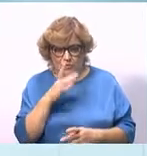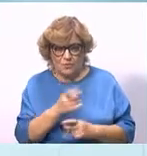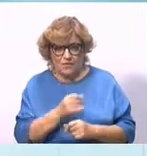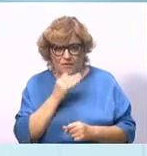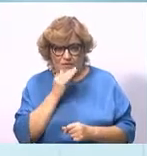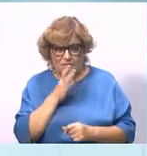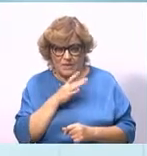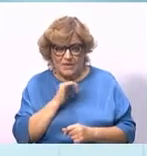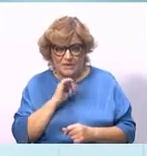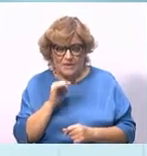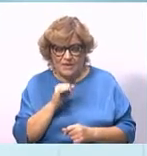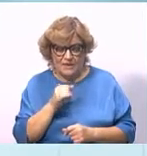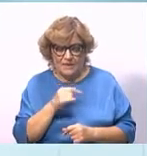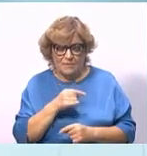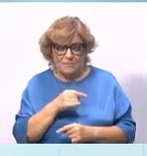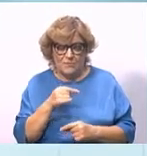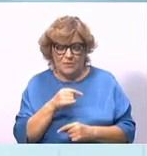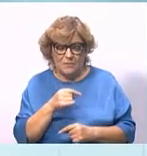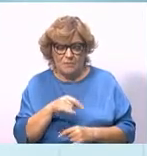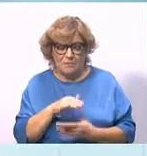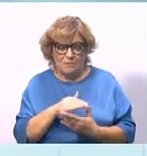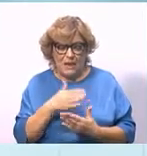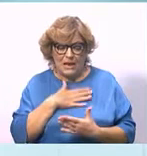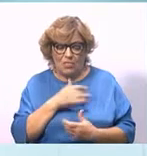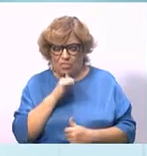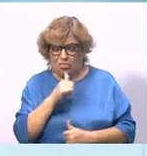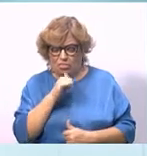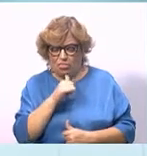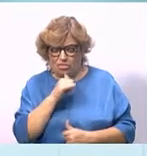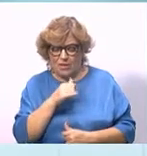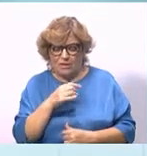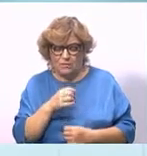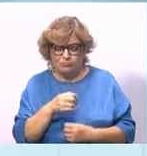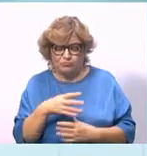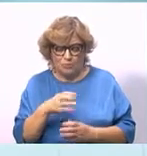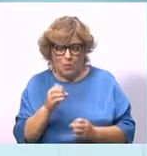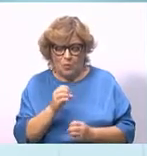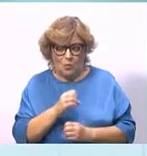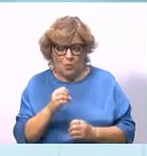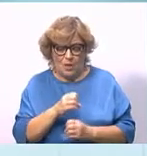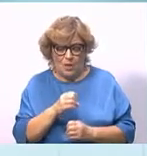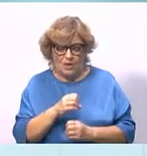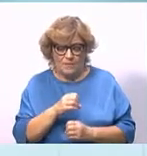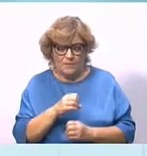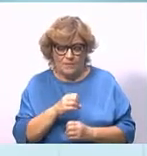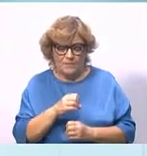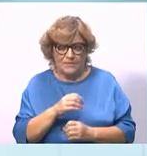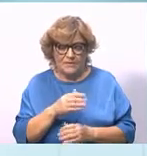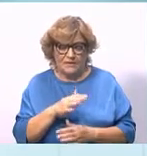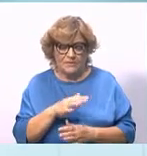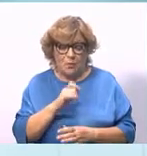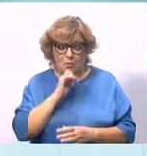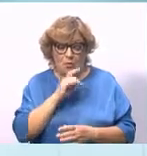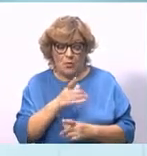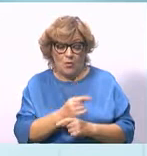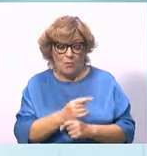de manhã, não andamos tanto sobre os pés, provavelmente não estão tão inchados, como disse Alexandre muito bem. Portanto, podemos